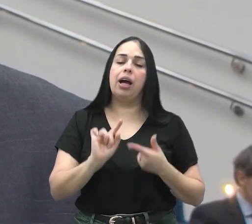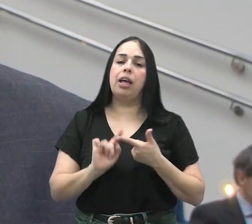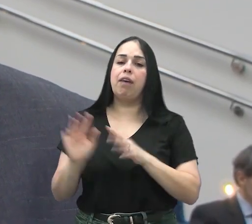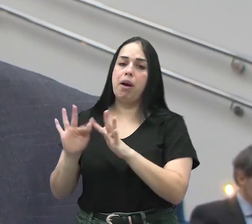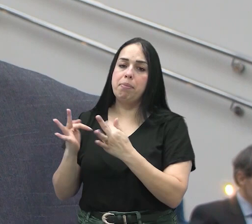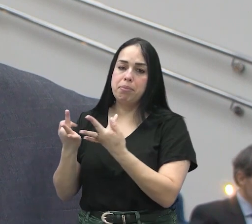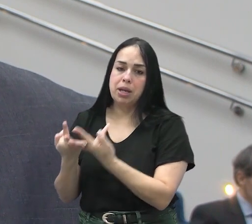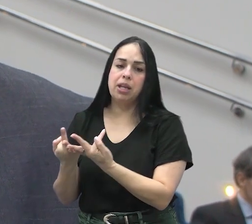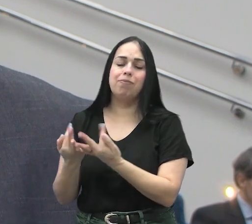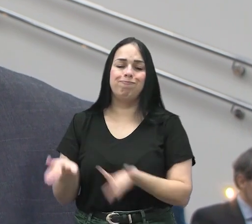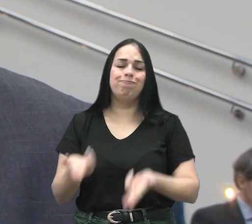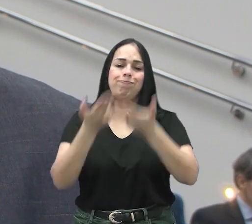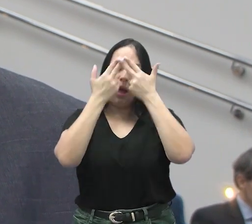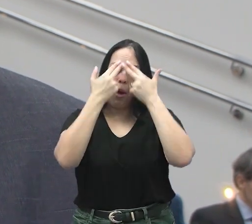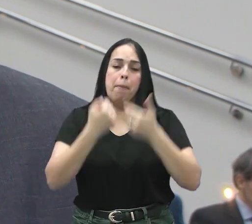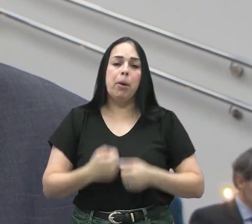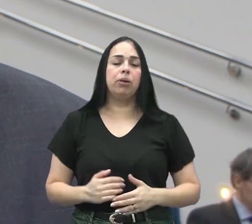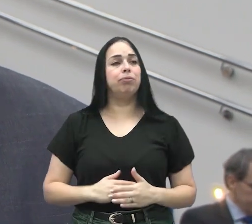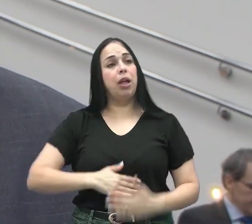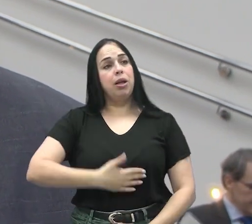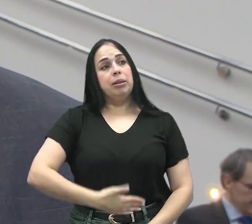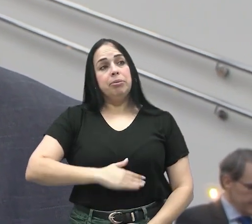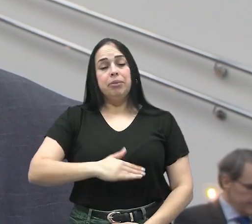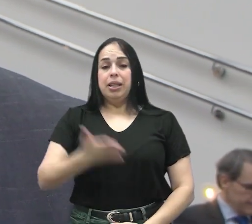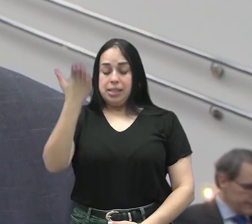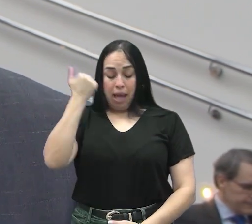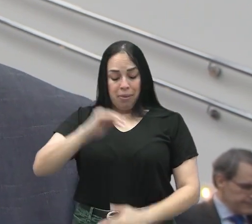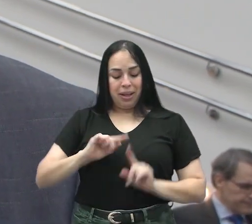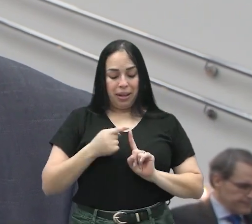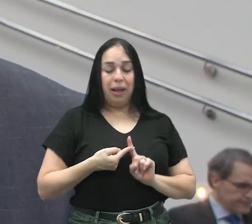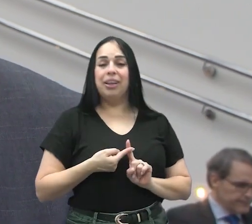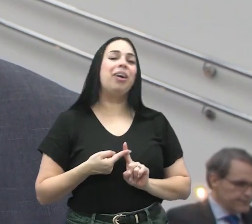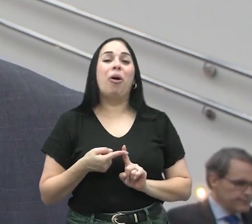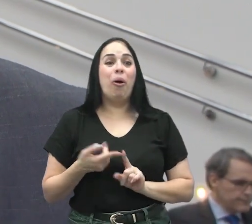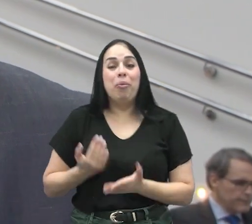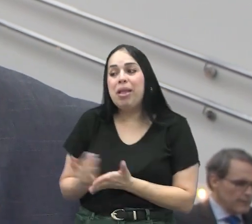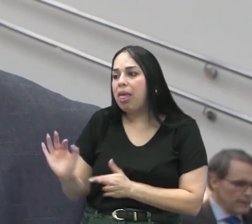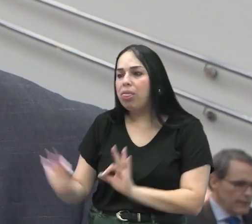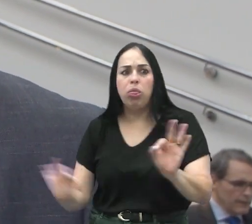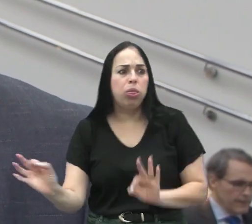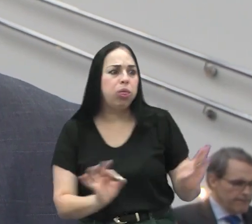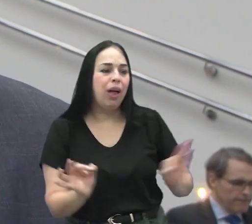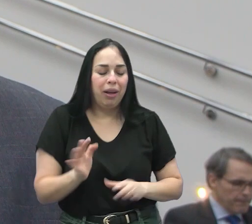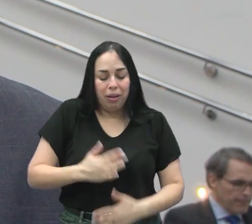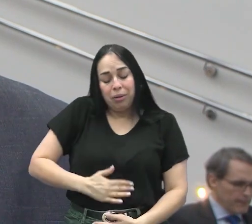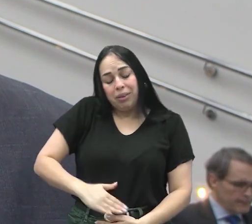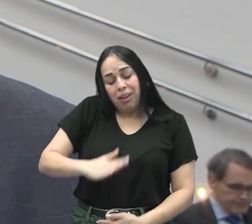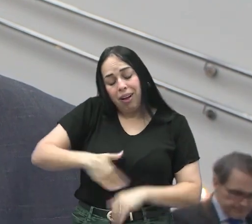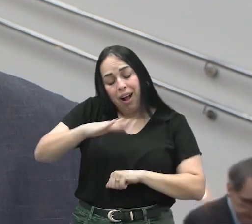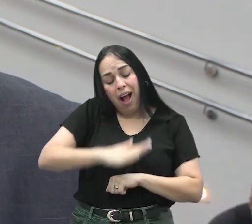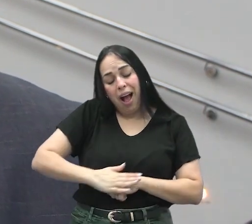para o pai, principalmente para a mãe, porque desde o primeiro momento que a mãe, que a família sabe que está grávida, já começa